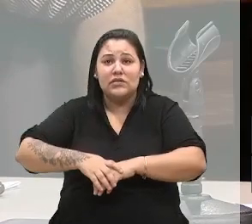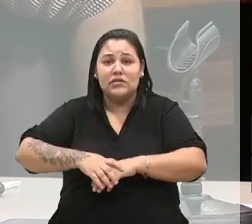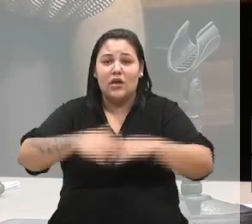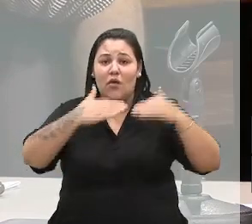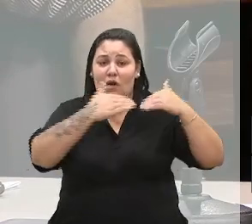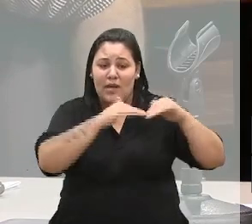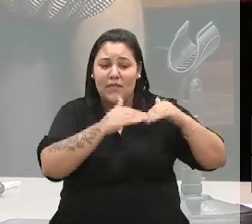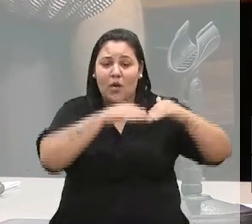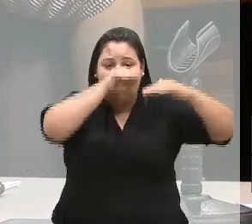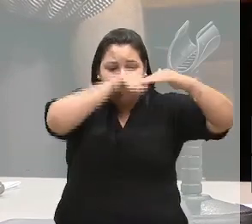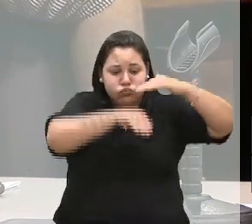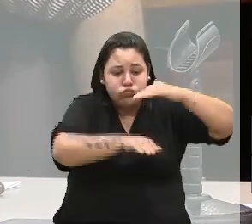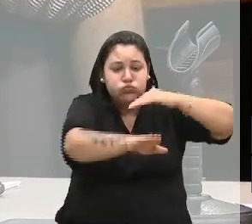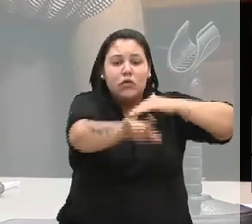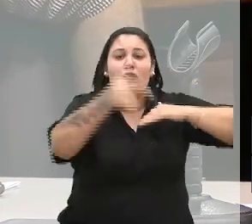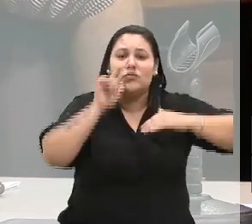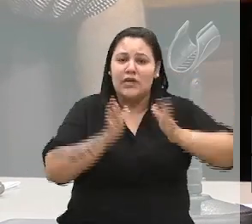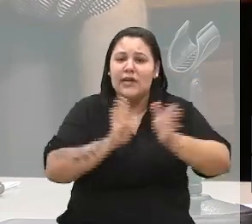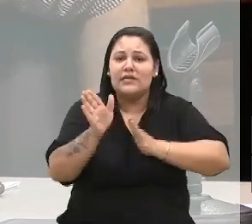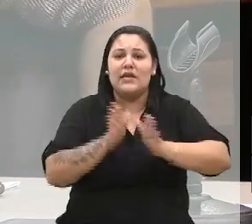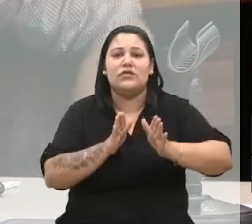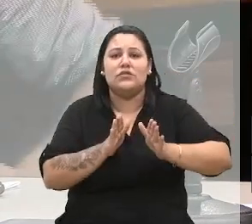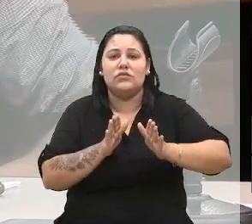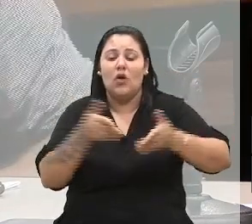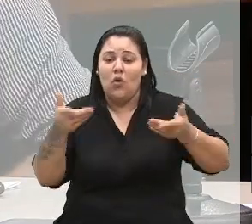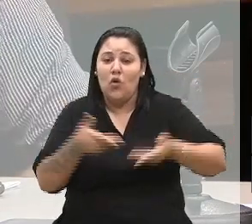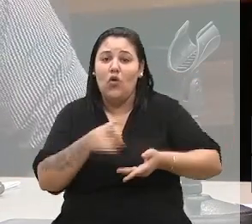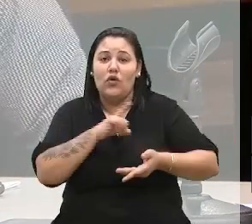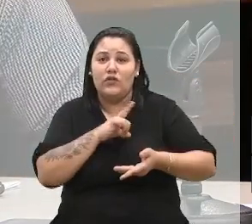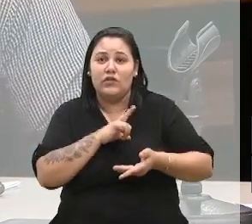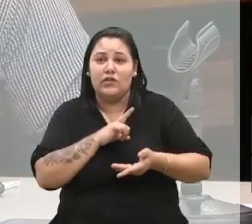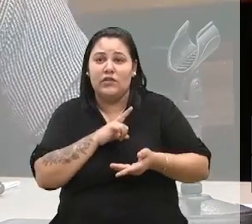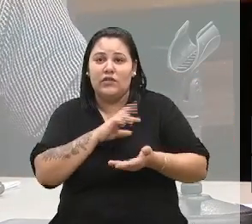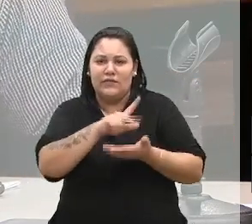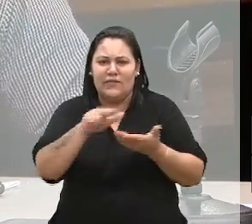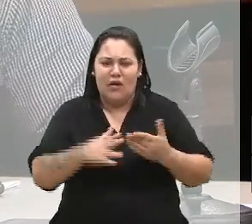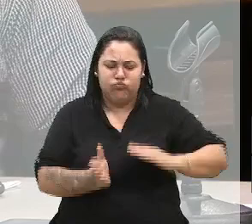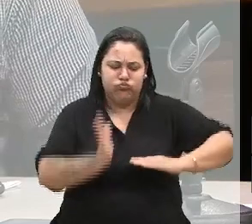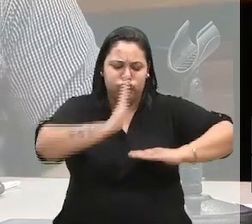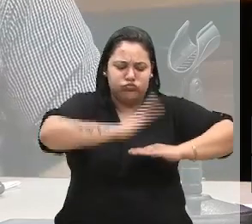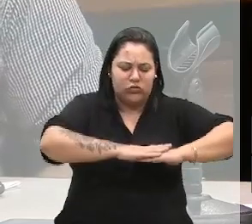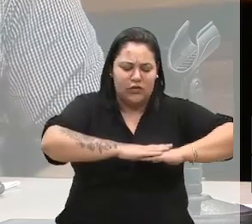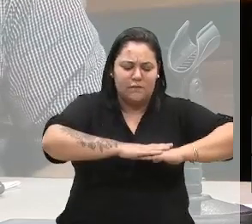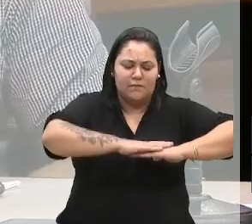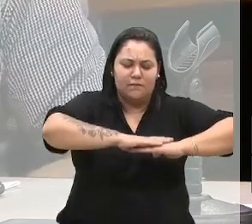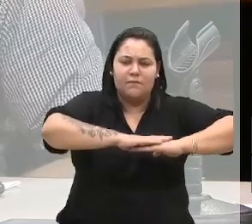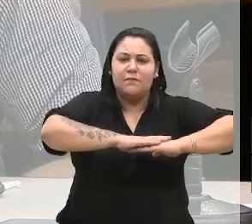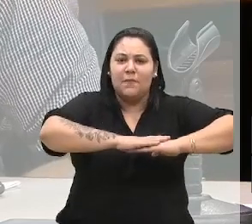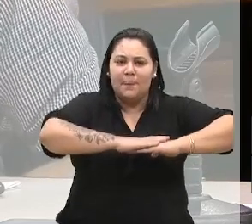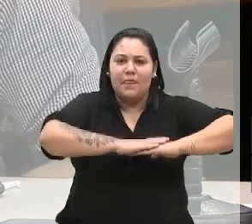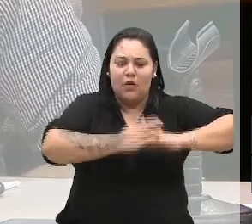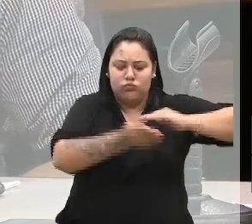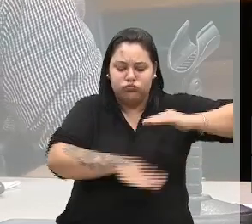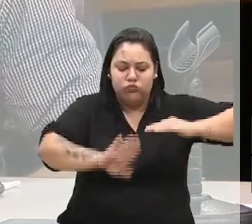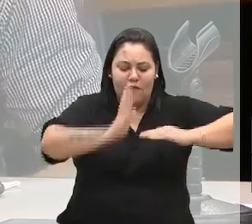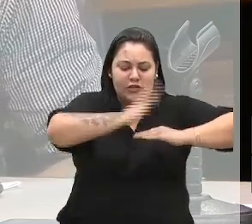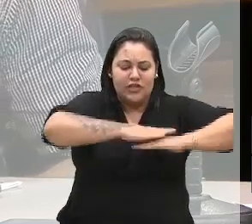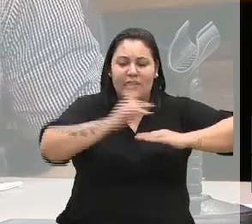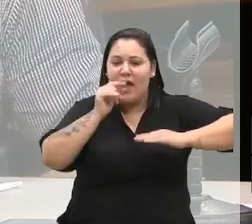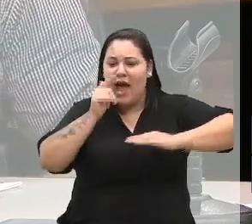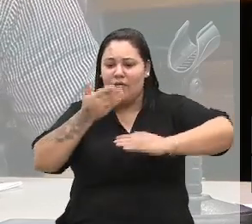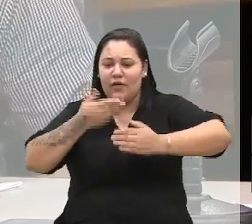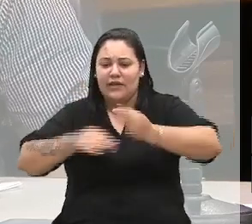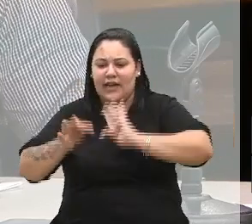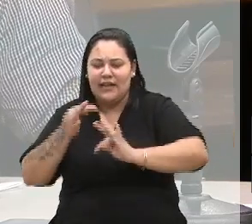Ipiranga. Hoje nós temos, né, o valão fechado, água tratada, isso não dá voto.